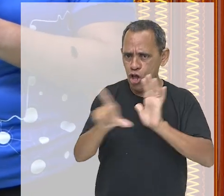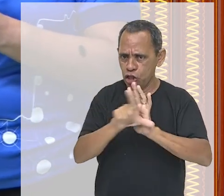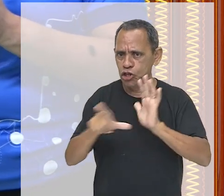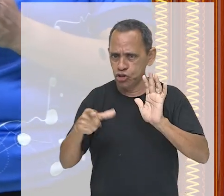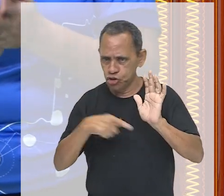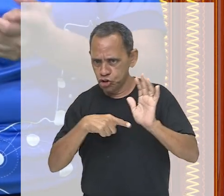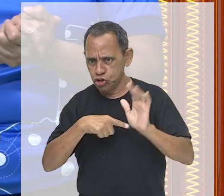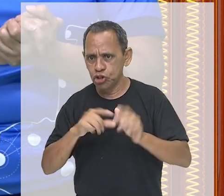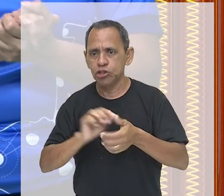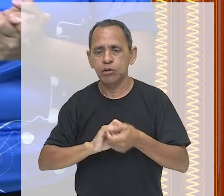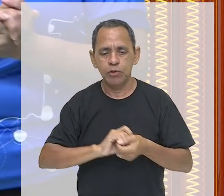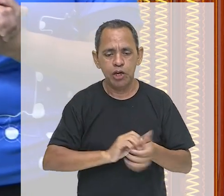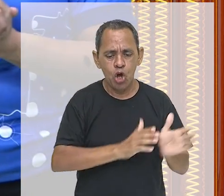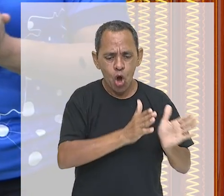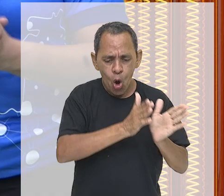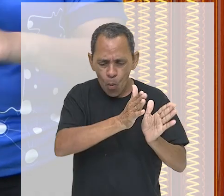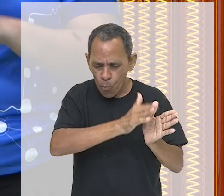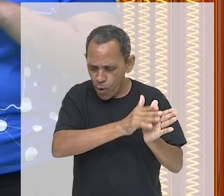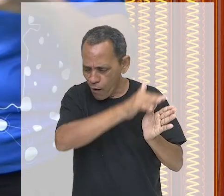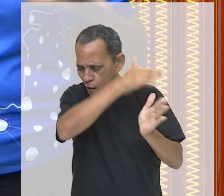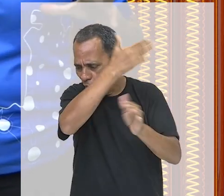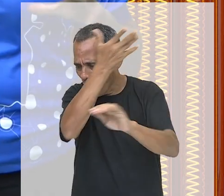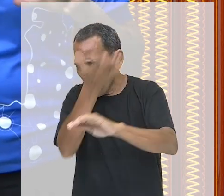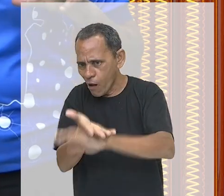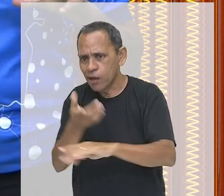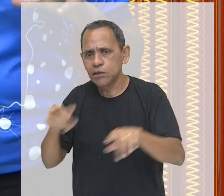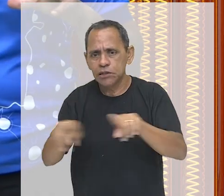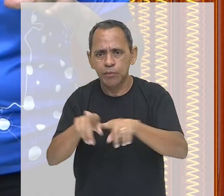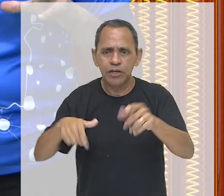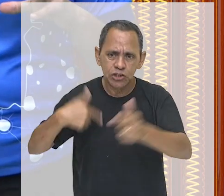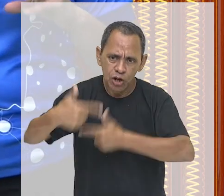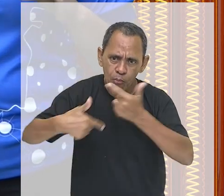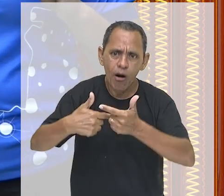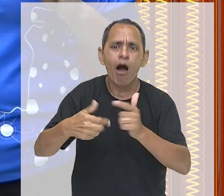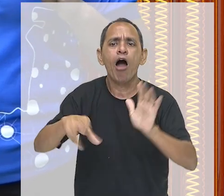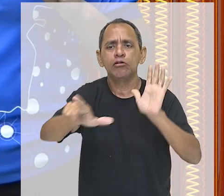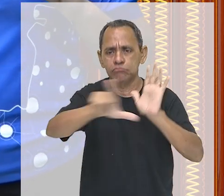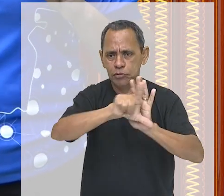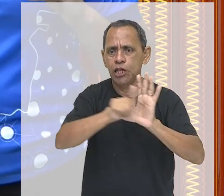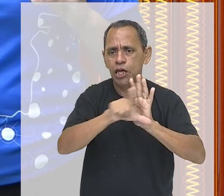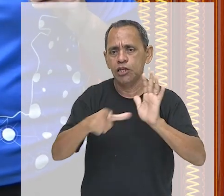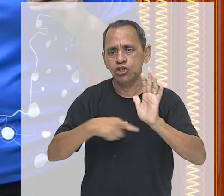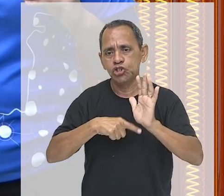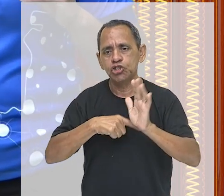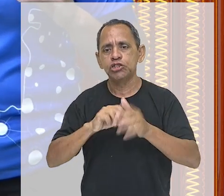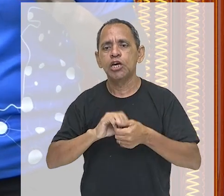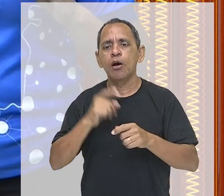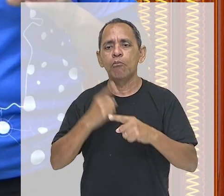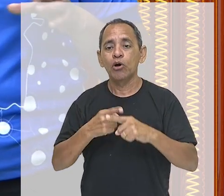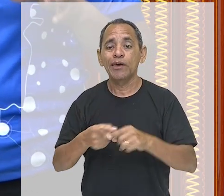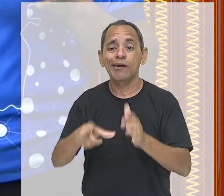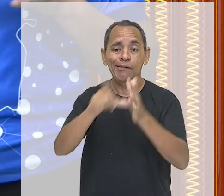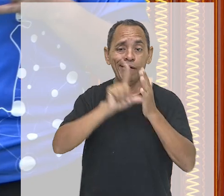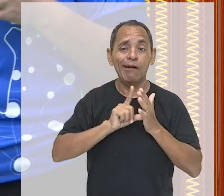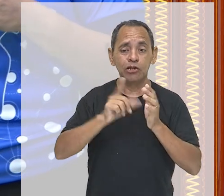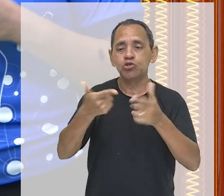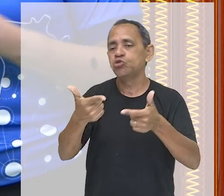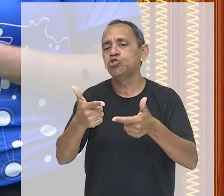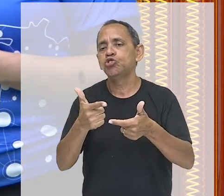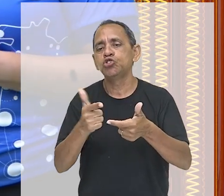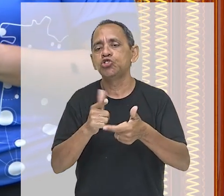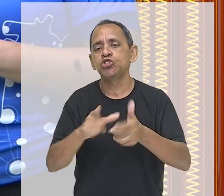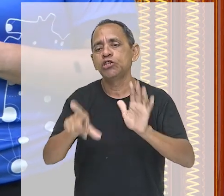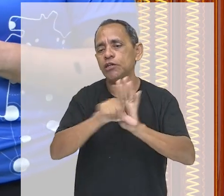jornada de trabalho, ela começa a ser regulamentada, até porque não tinha essa preocupação. Então, o trabalho, gente, ele passou a ser visto aí